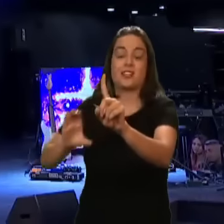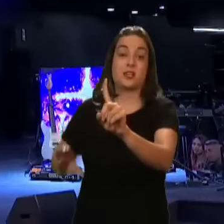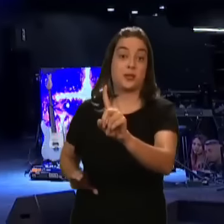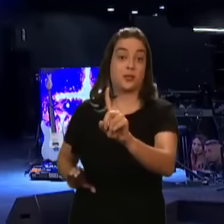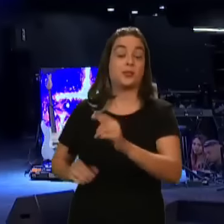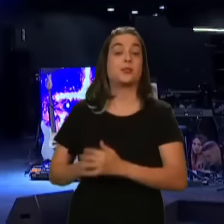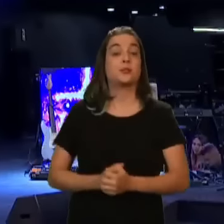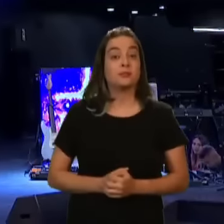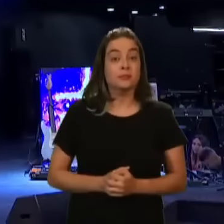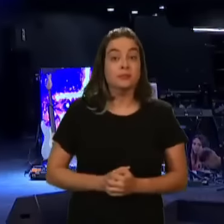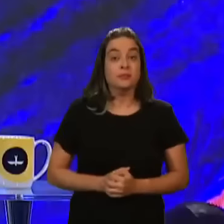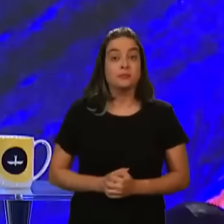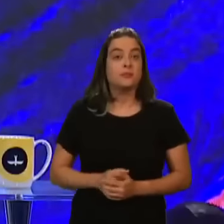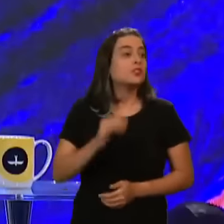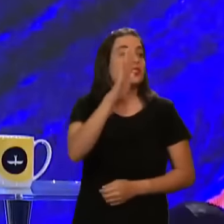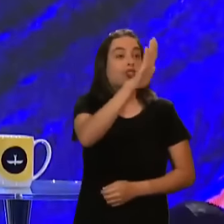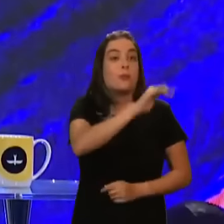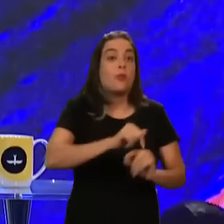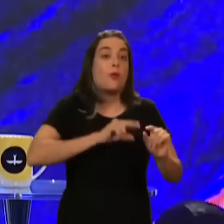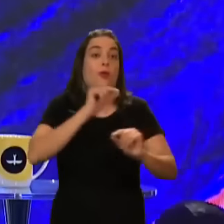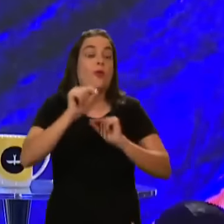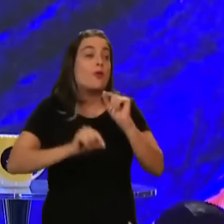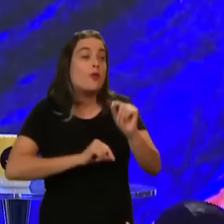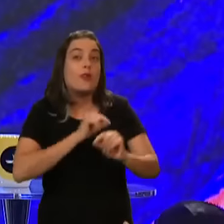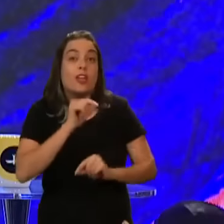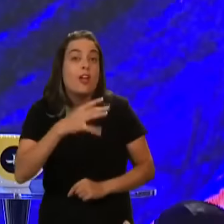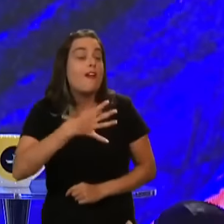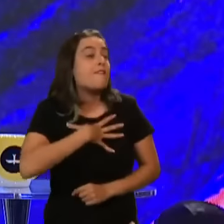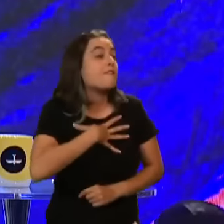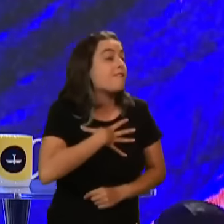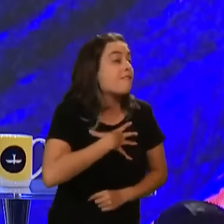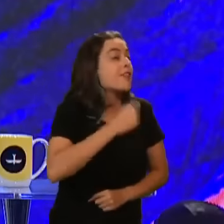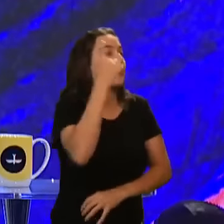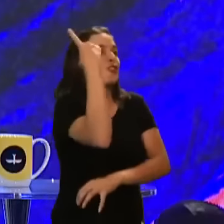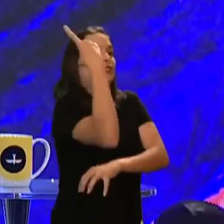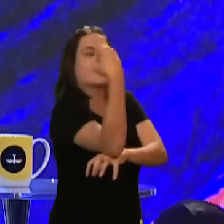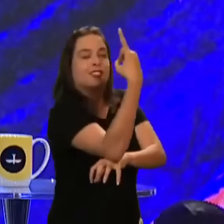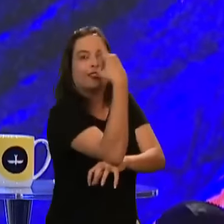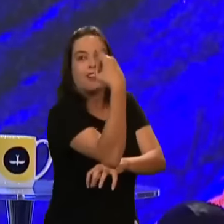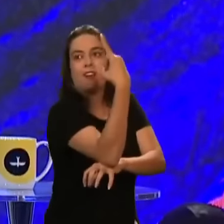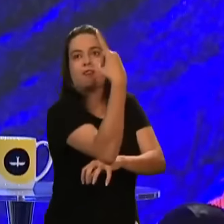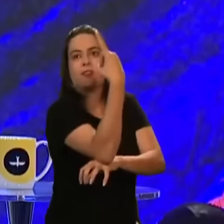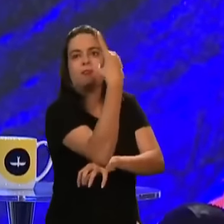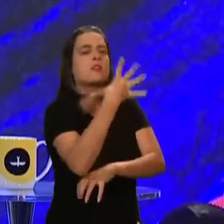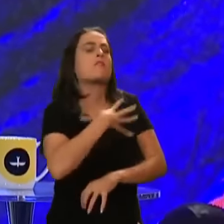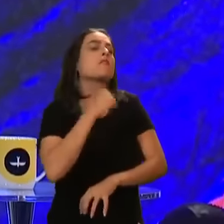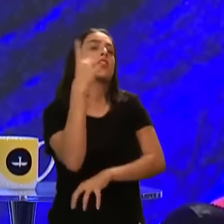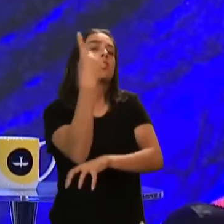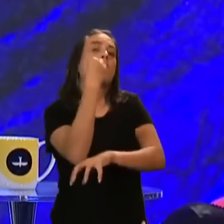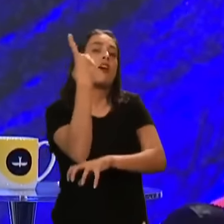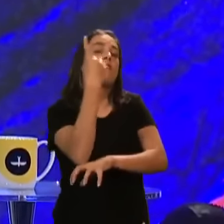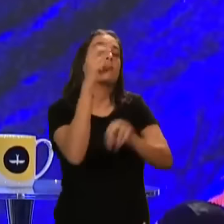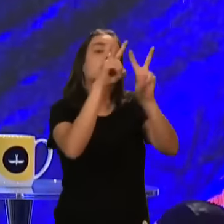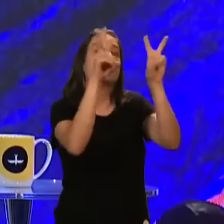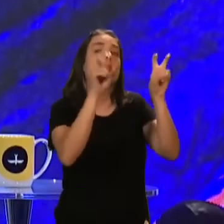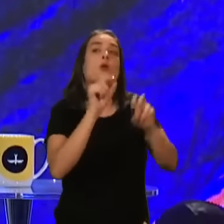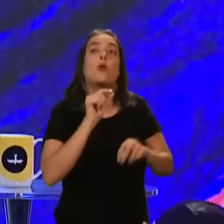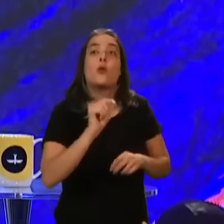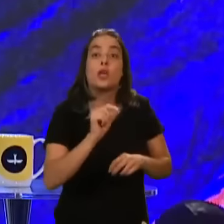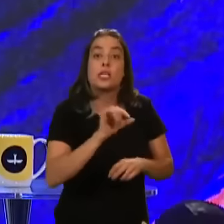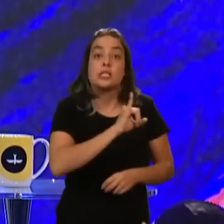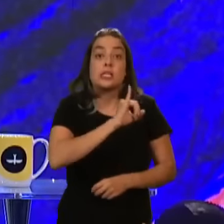Eles o chamaram pelo título messiânico de filho de Davi. Filho de Davi só podia ser chamado